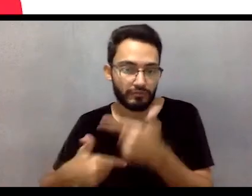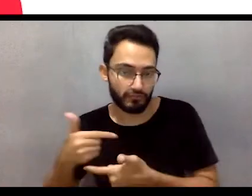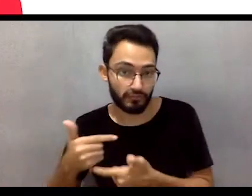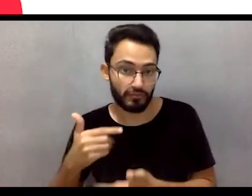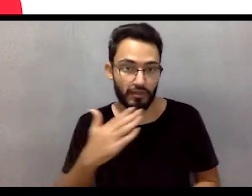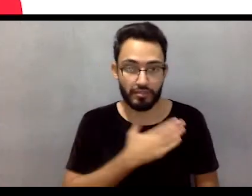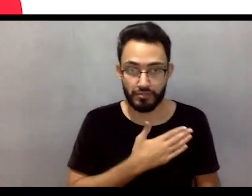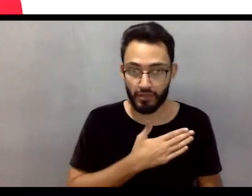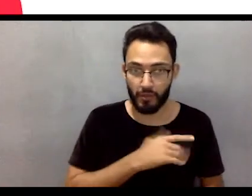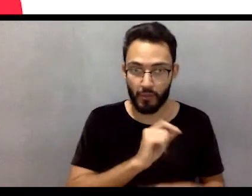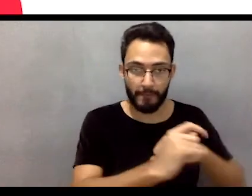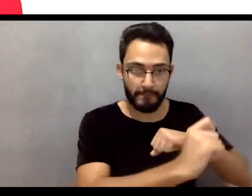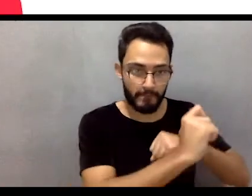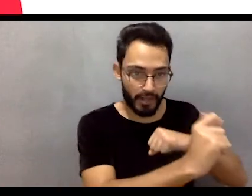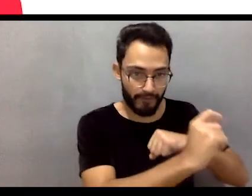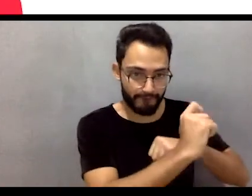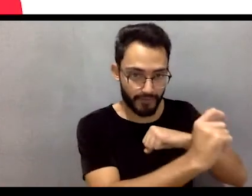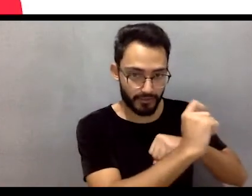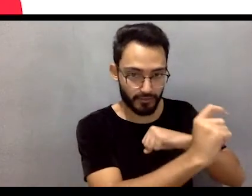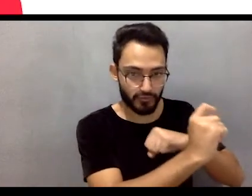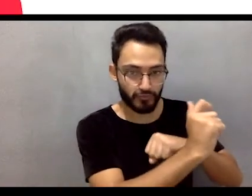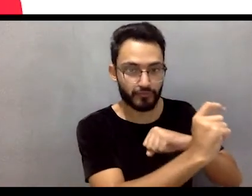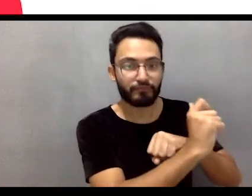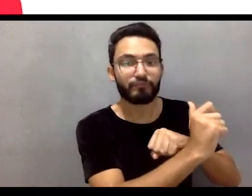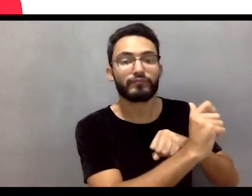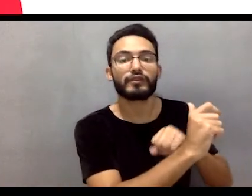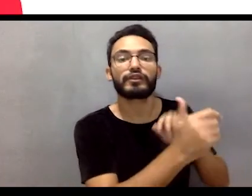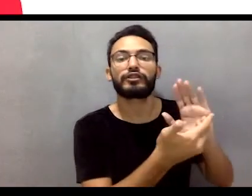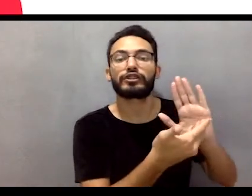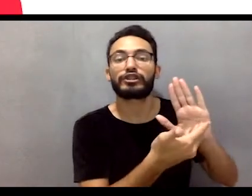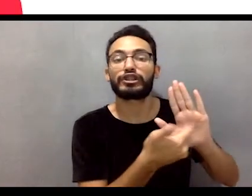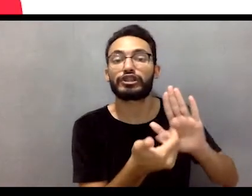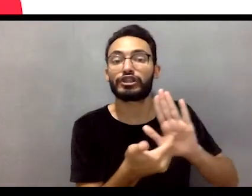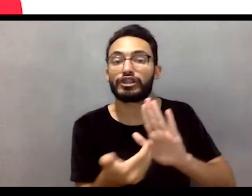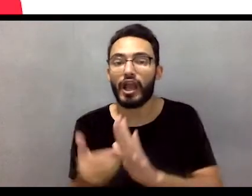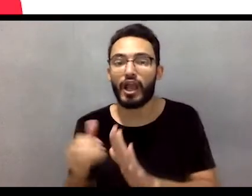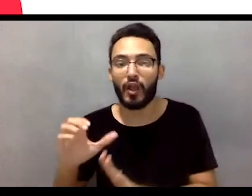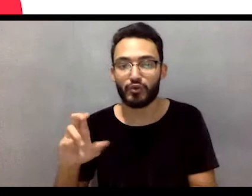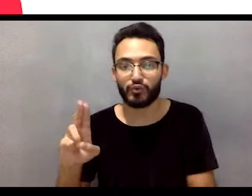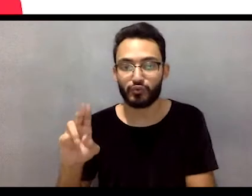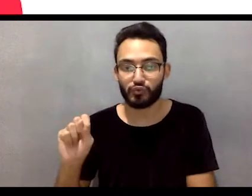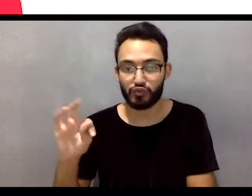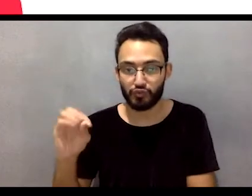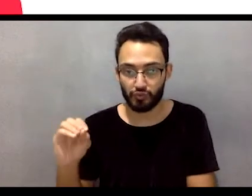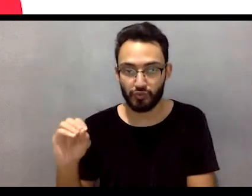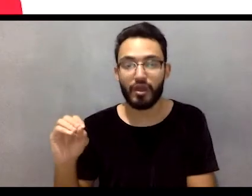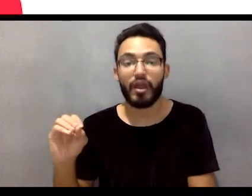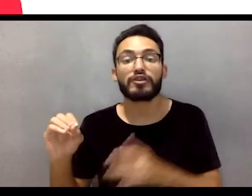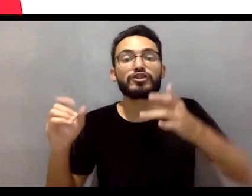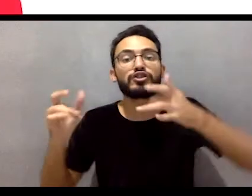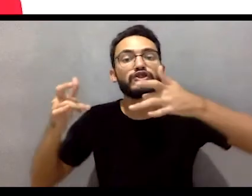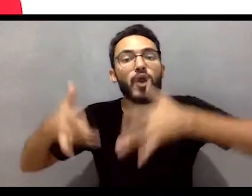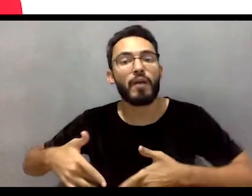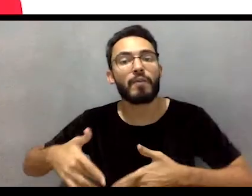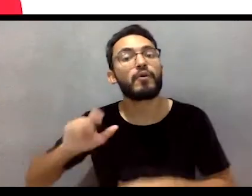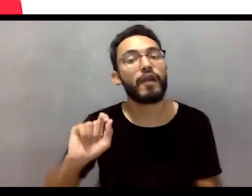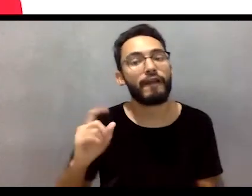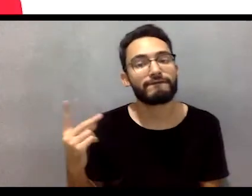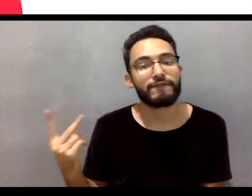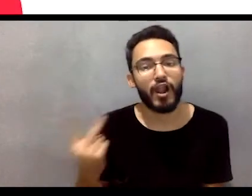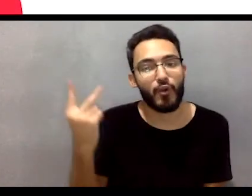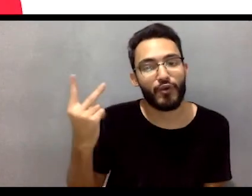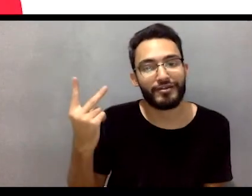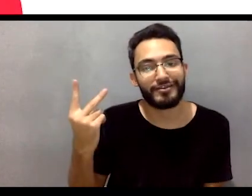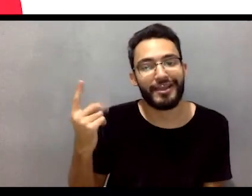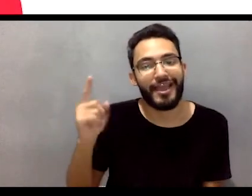nosso benefício, a gente tira o custo e aí a gente fica com o valor, que é a satisfação que